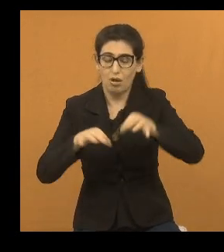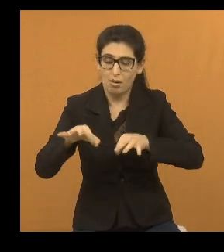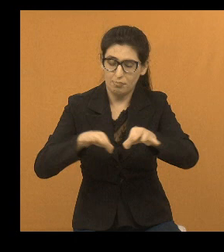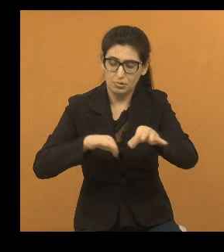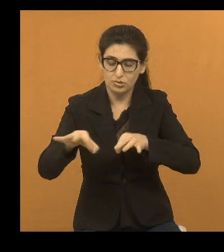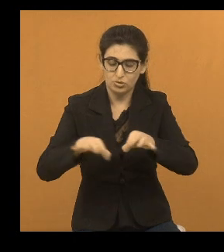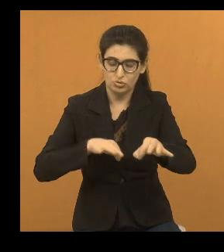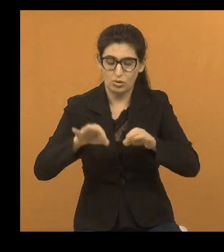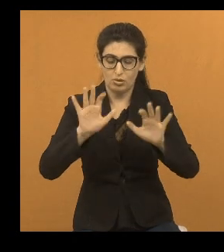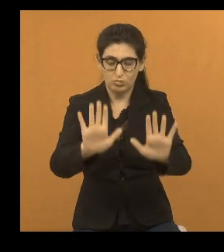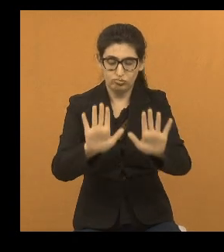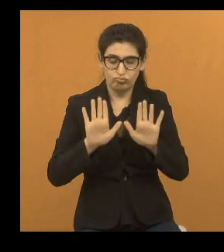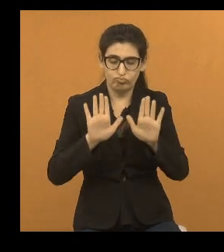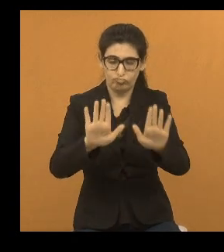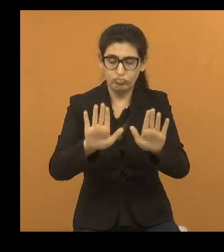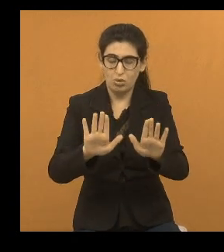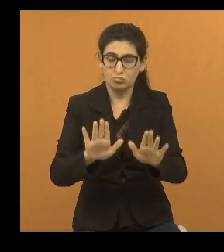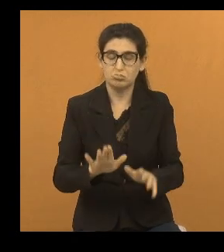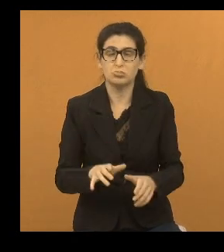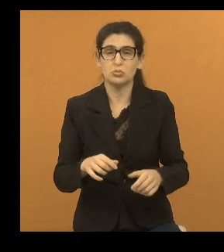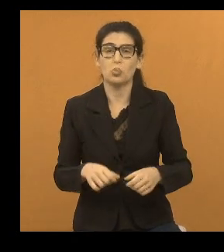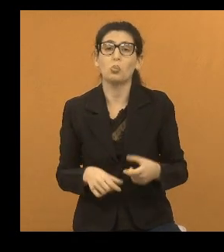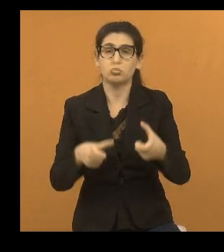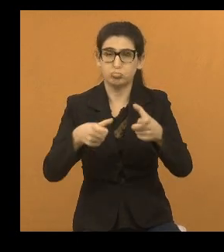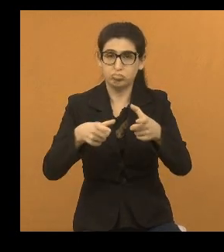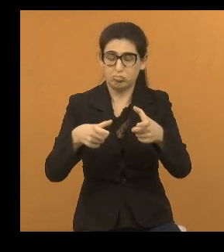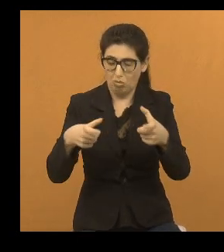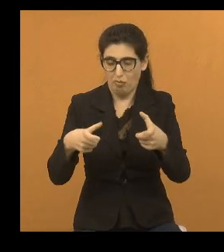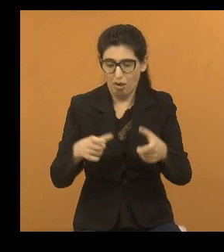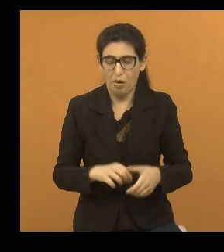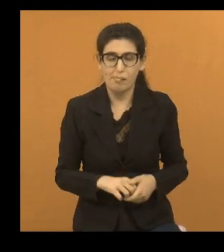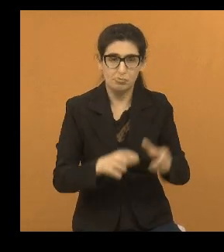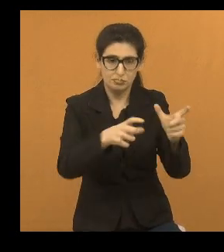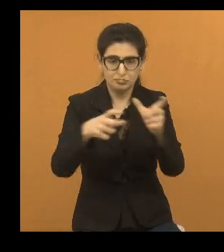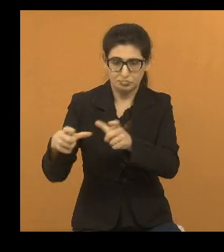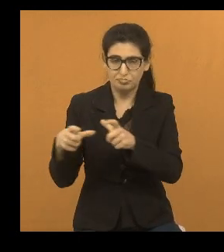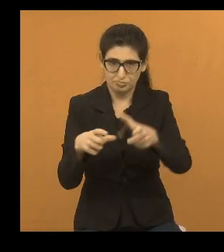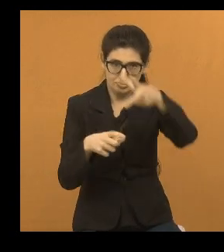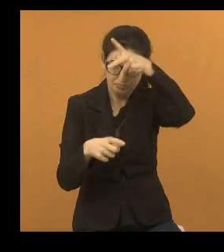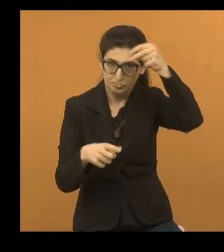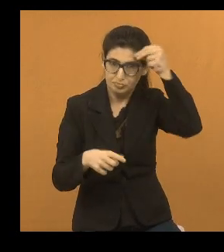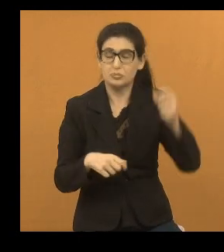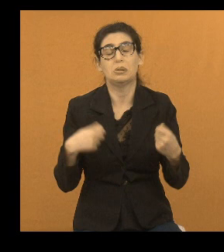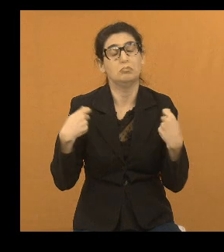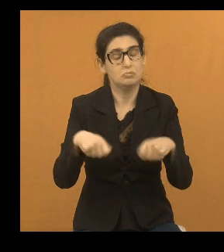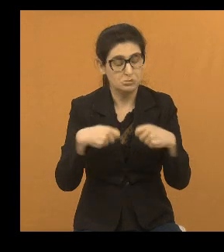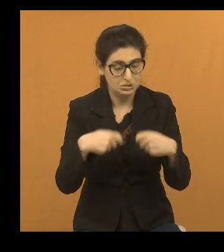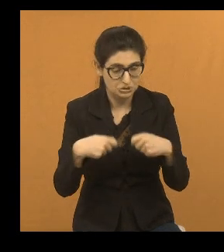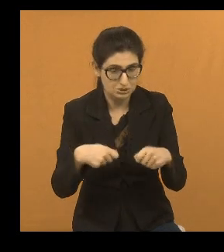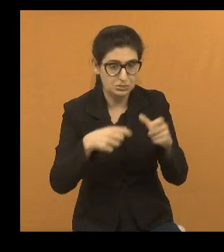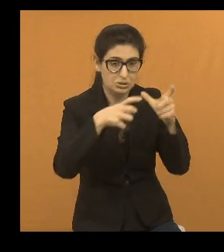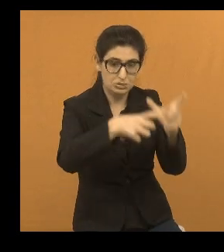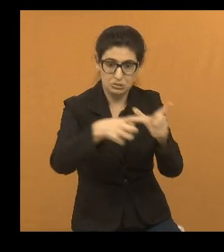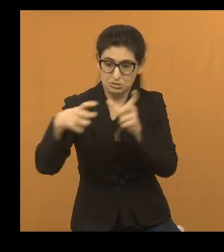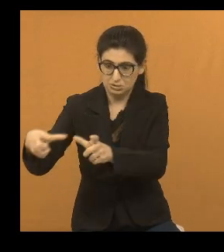oferta de equipamentos públicos. Precisaremos, então, da criação da unidade de planejamento nos corredores de desenvolvimento